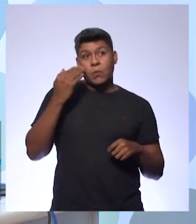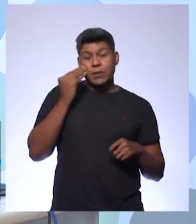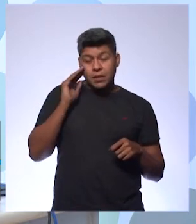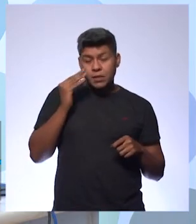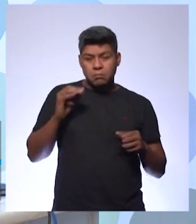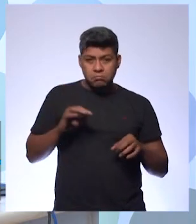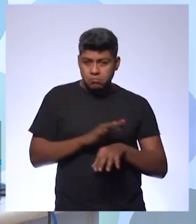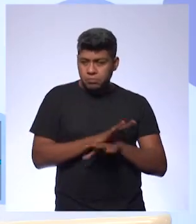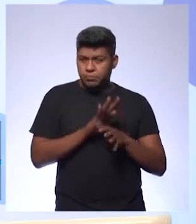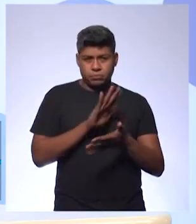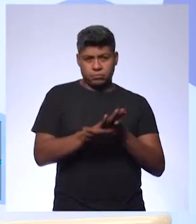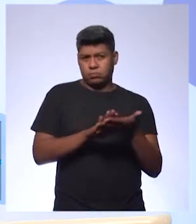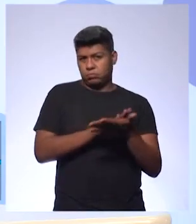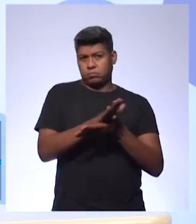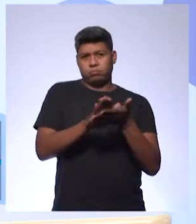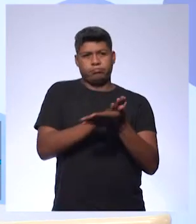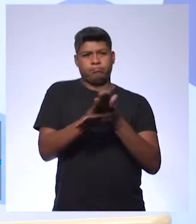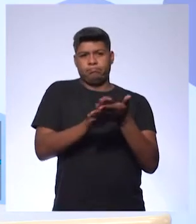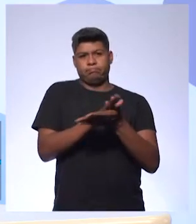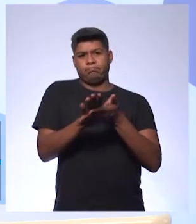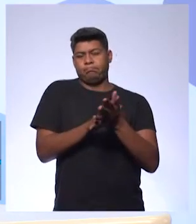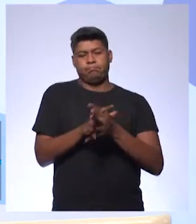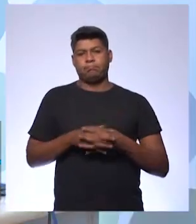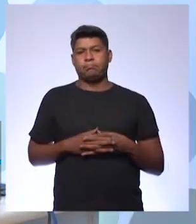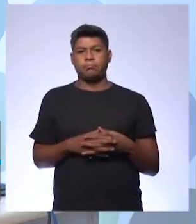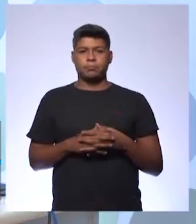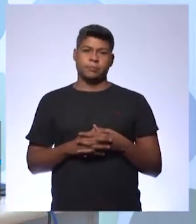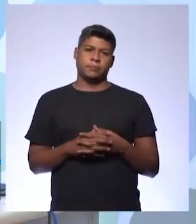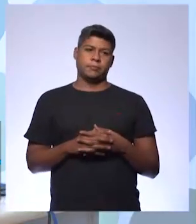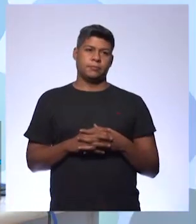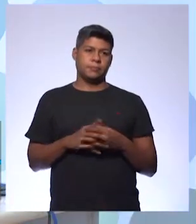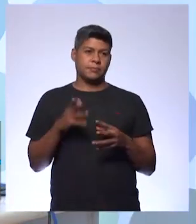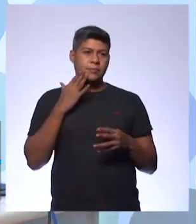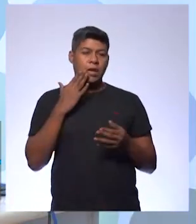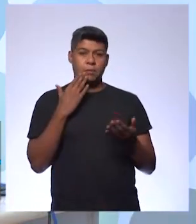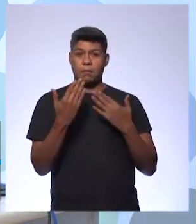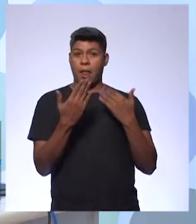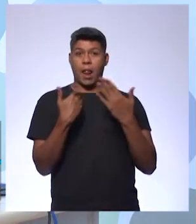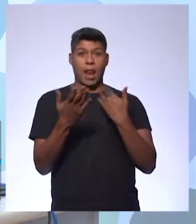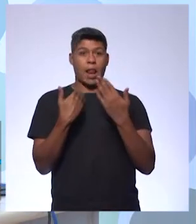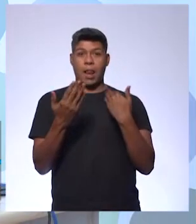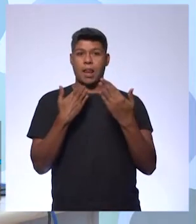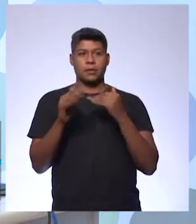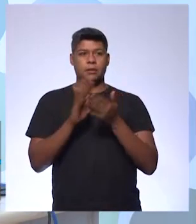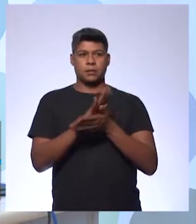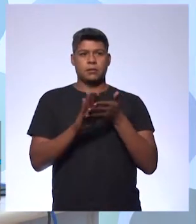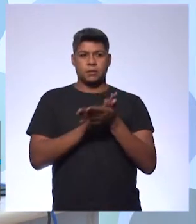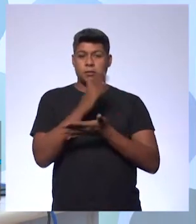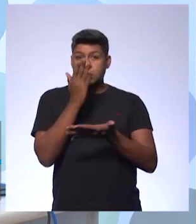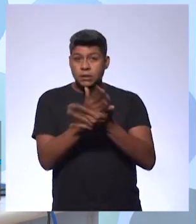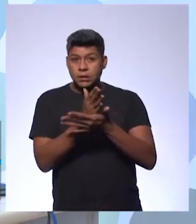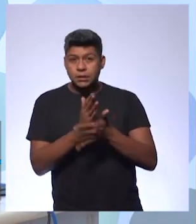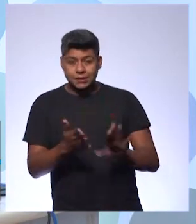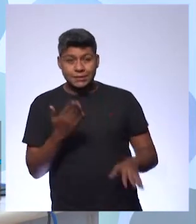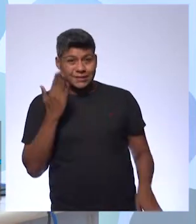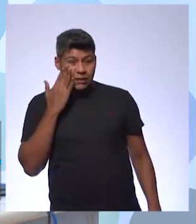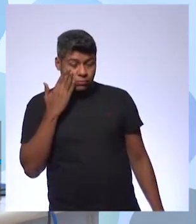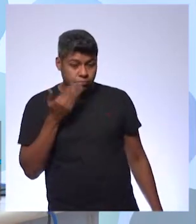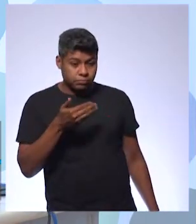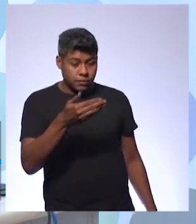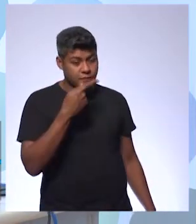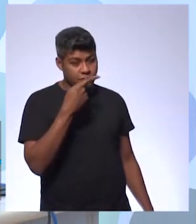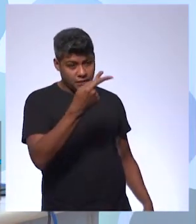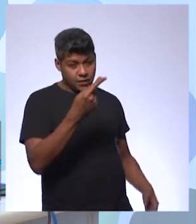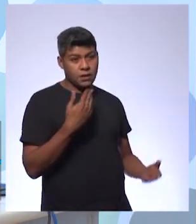pronto, acabou. Não, não é bem Tá assim, bom, né? tá bom, tá bom. Sem debates, já basta de debates. A gente logo mais falará